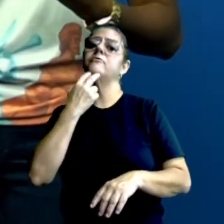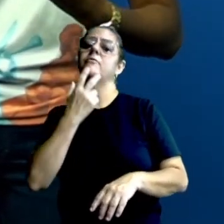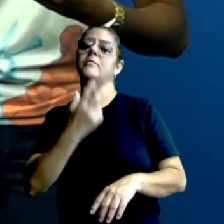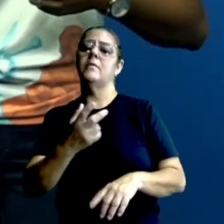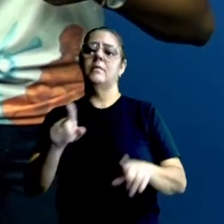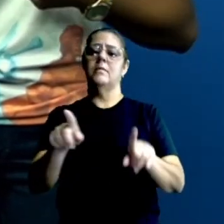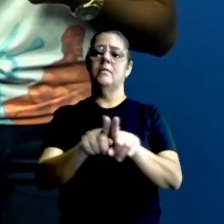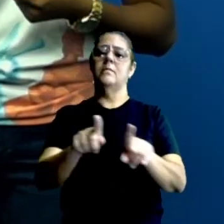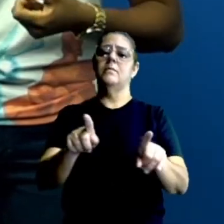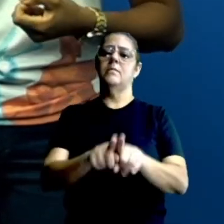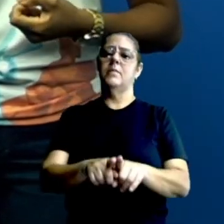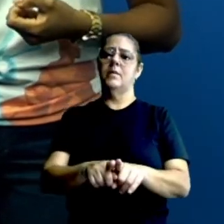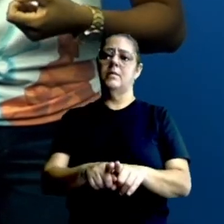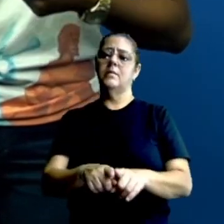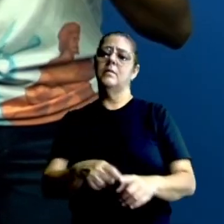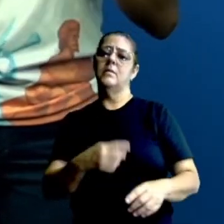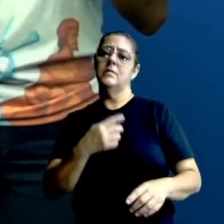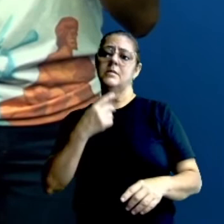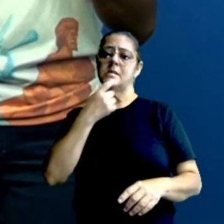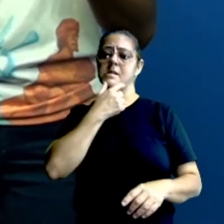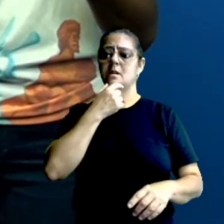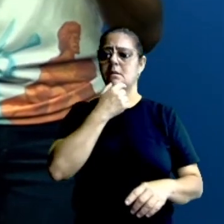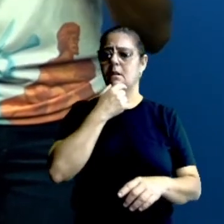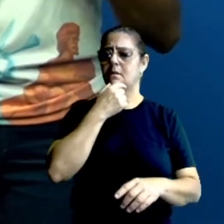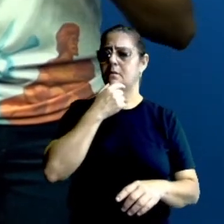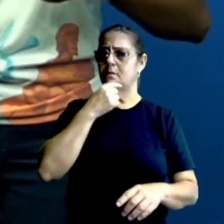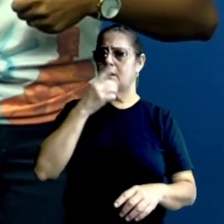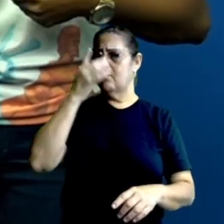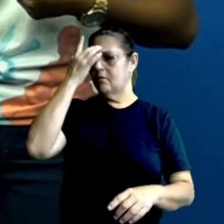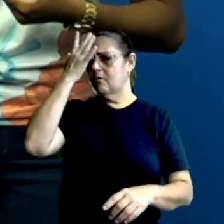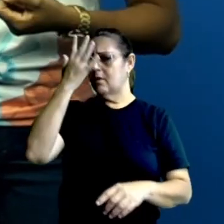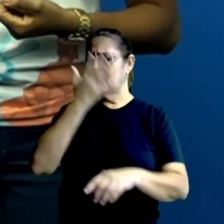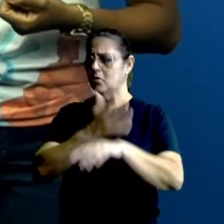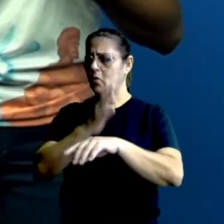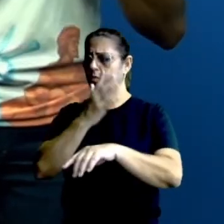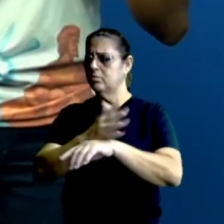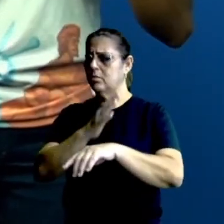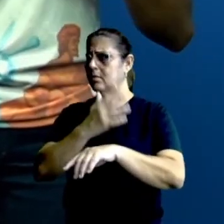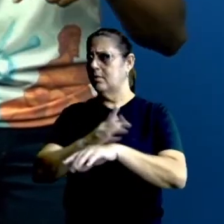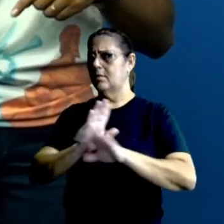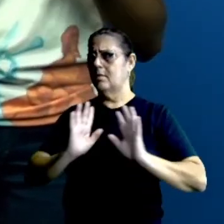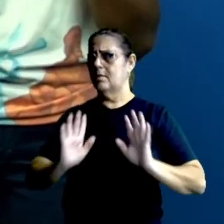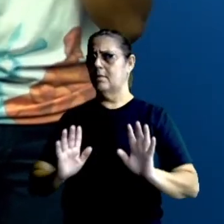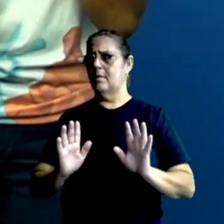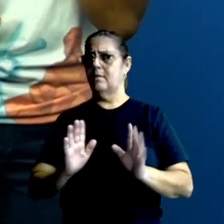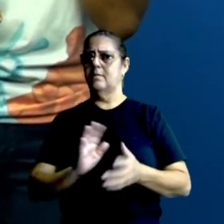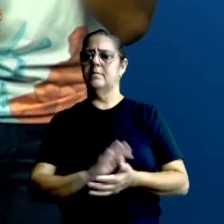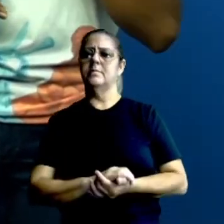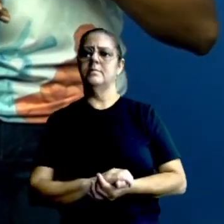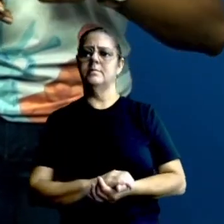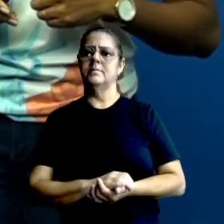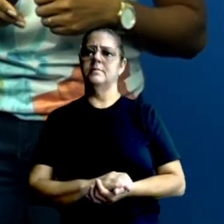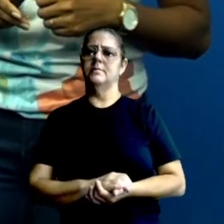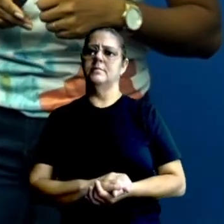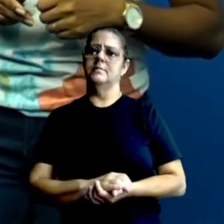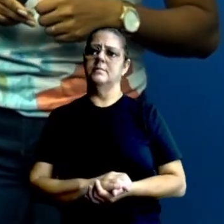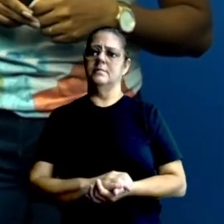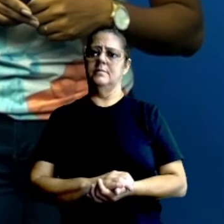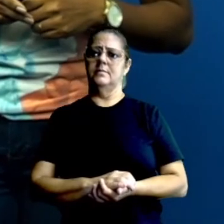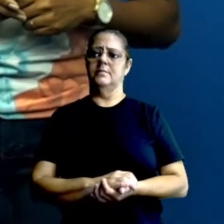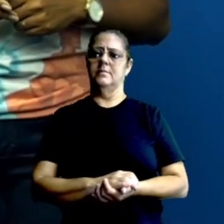ganhe também, ó, confiança. Porque aprender inglês é assim, é ganhar confiança. E você só ganha confiança quando você